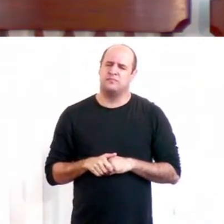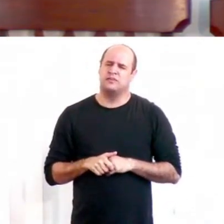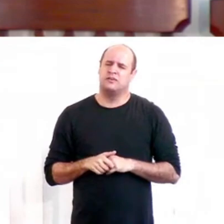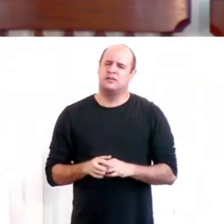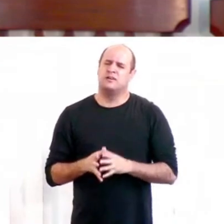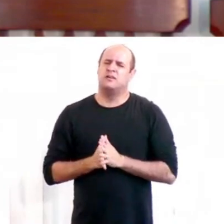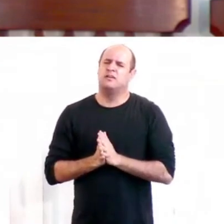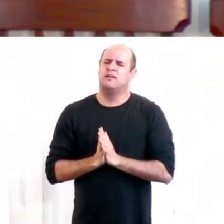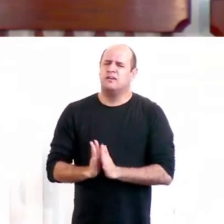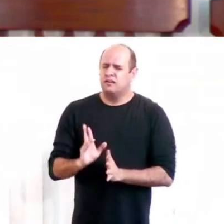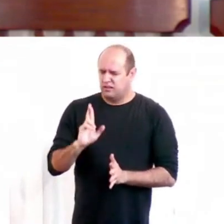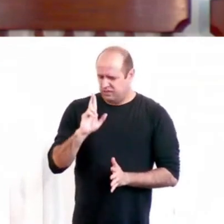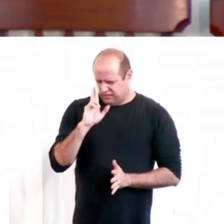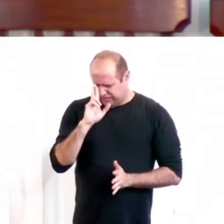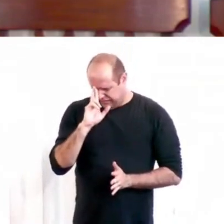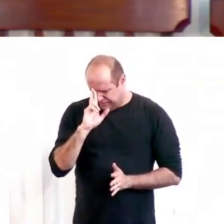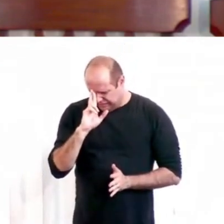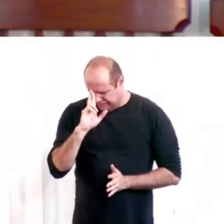Senhor,